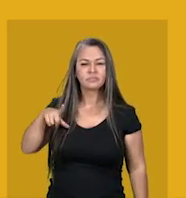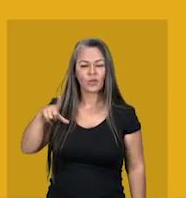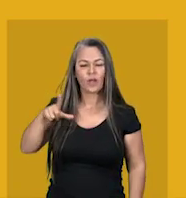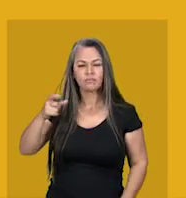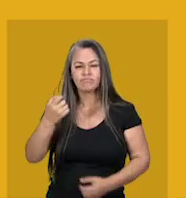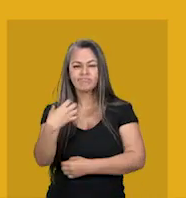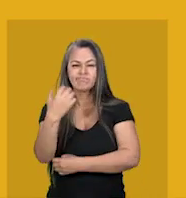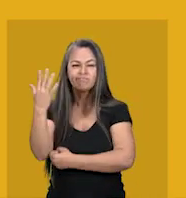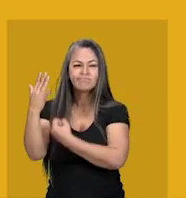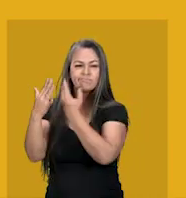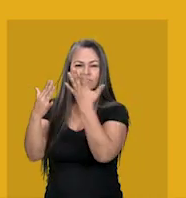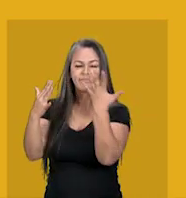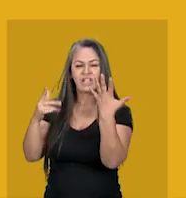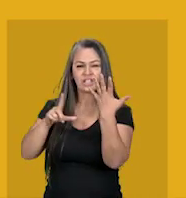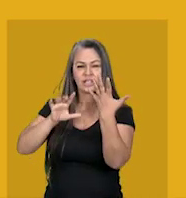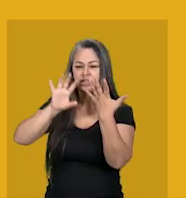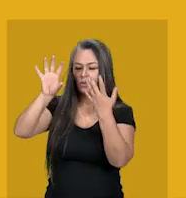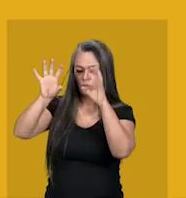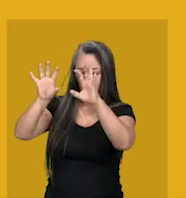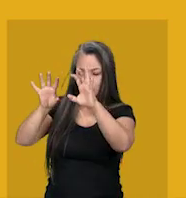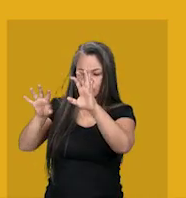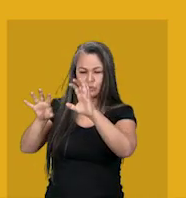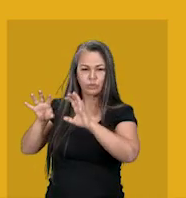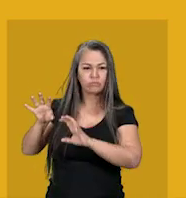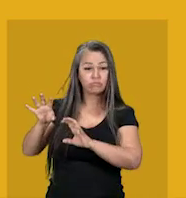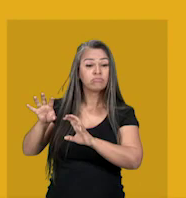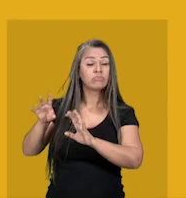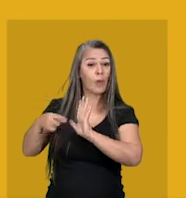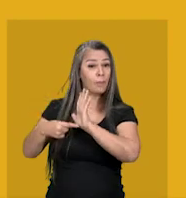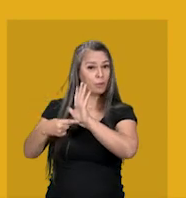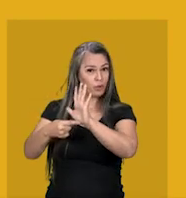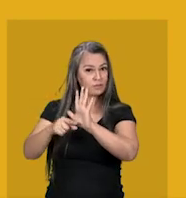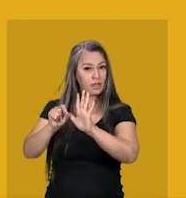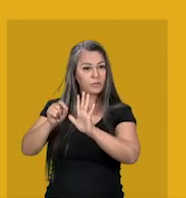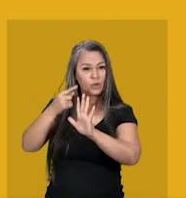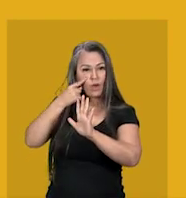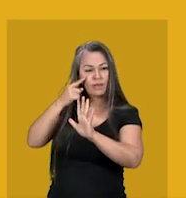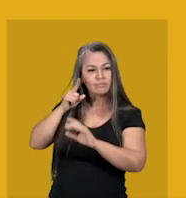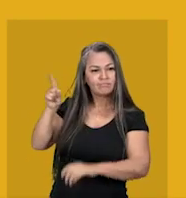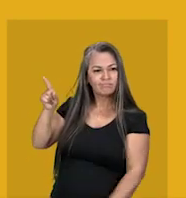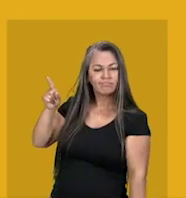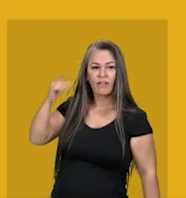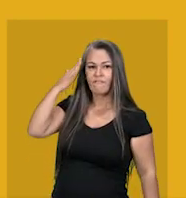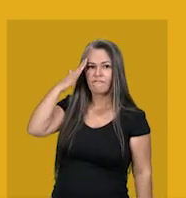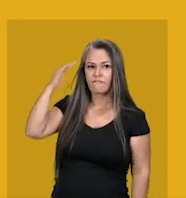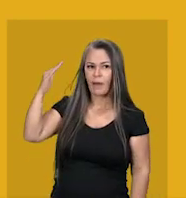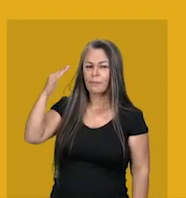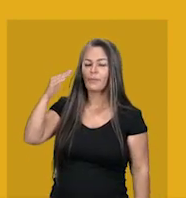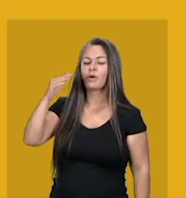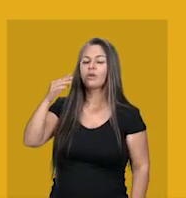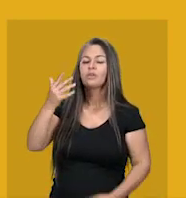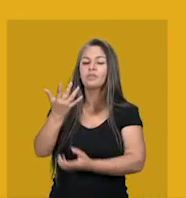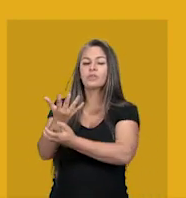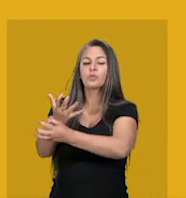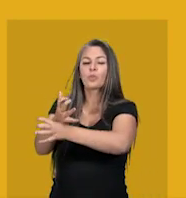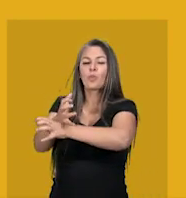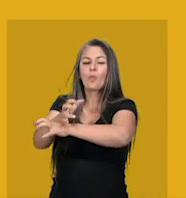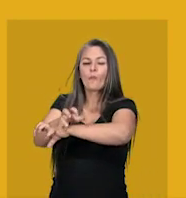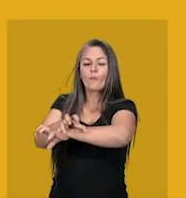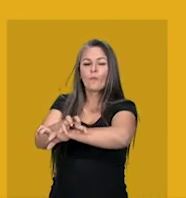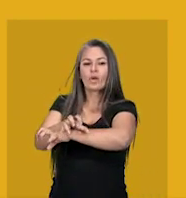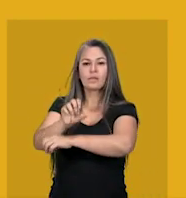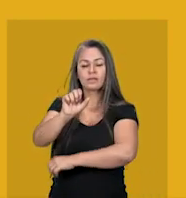tá? Destacamos, claro, igual eu falei com vocês, o deserto, né? O deserto do Saara, o famoso deserto do Saara. E